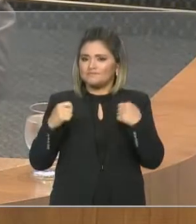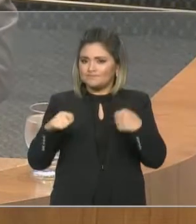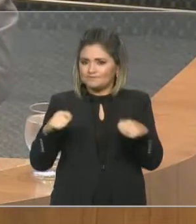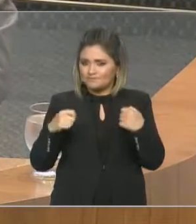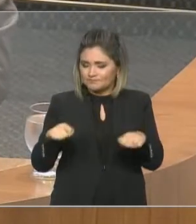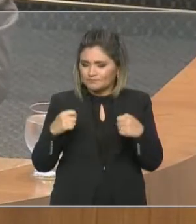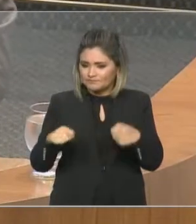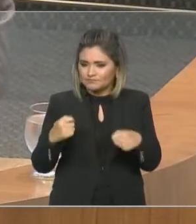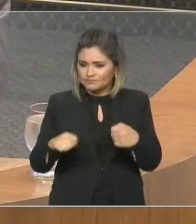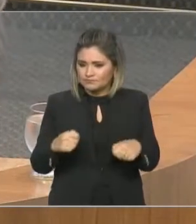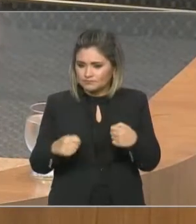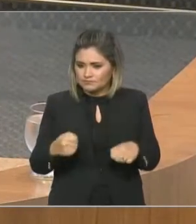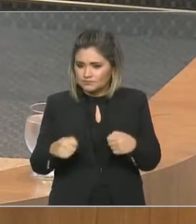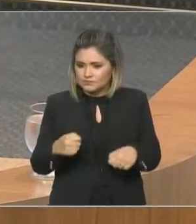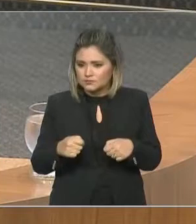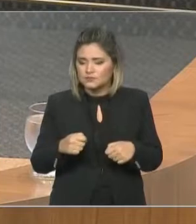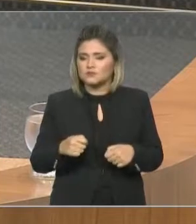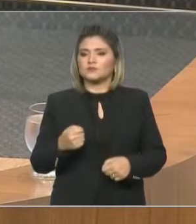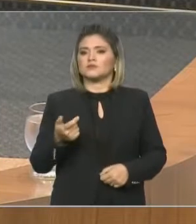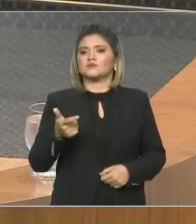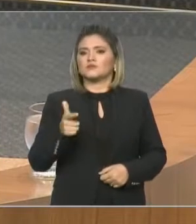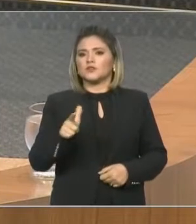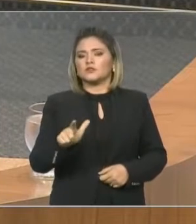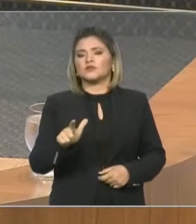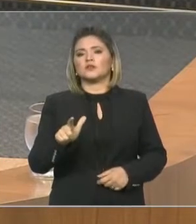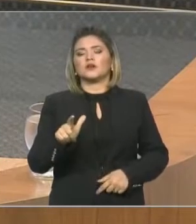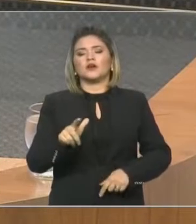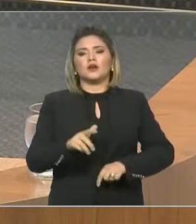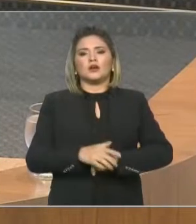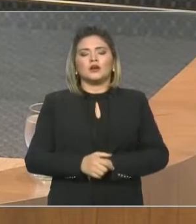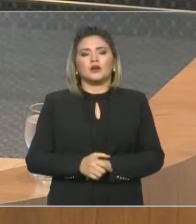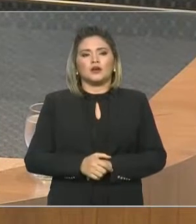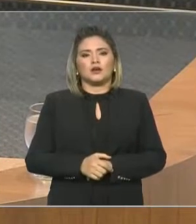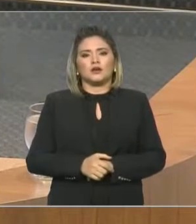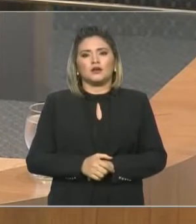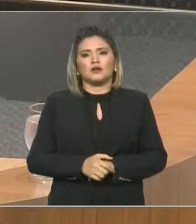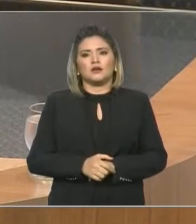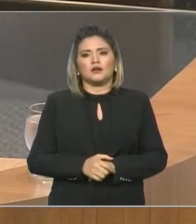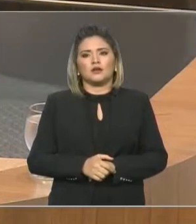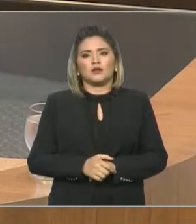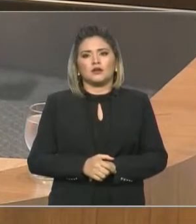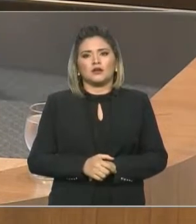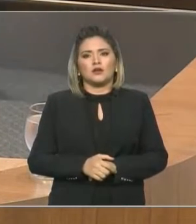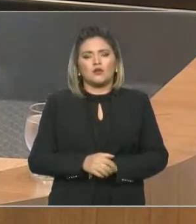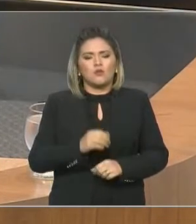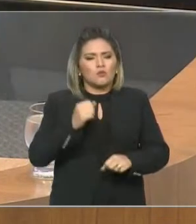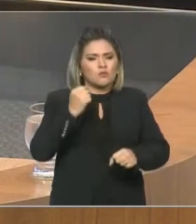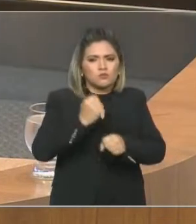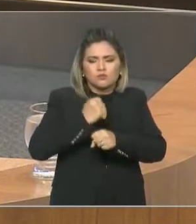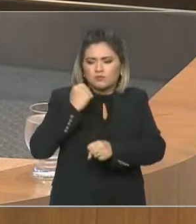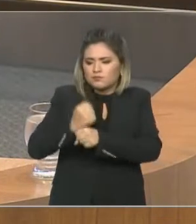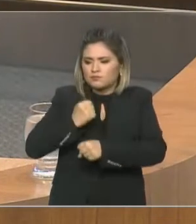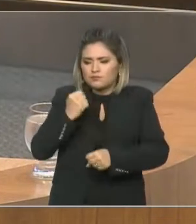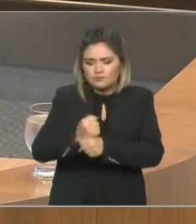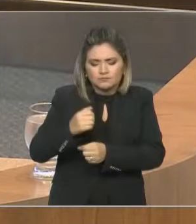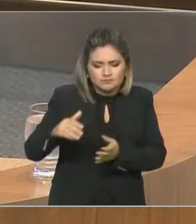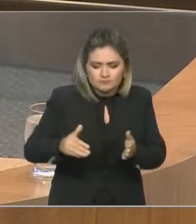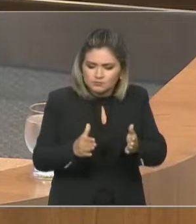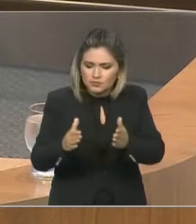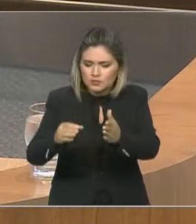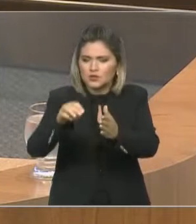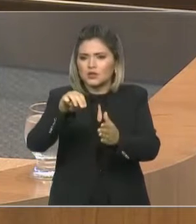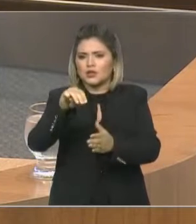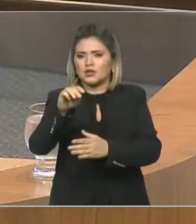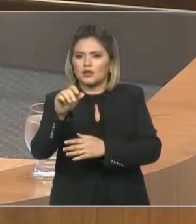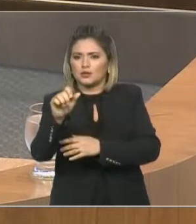as manutenções das estradas, nós temos que reforçar novamente a construção das MAs, aquelas que realmente